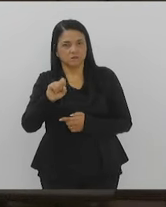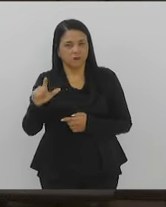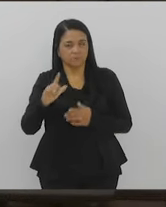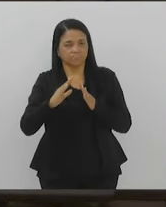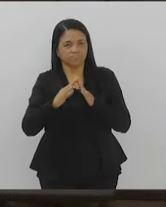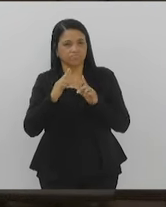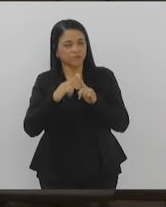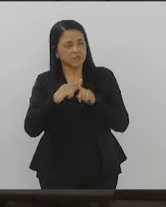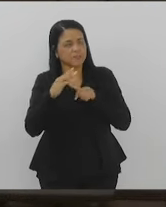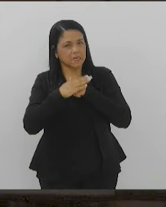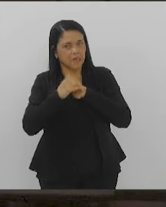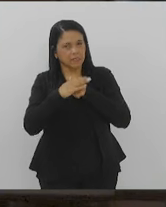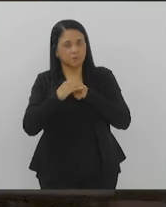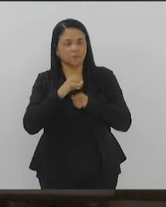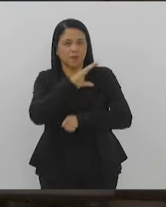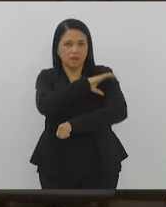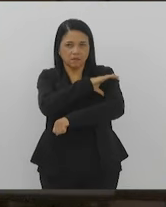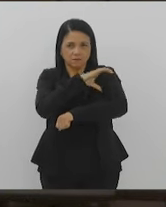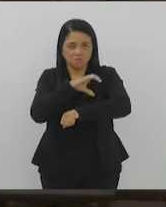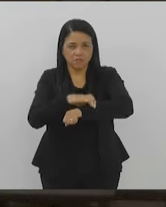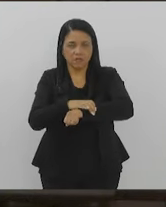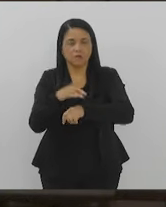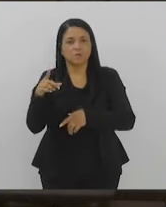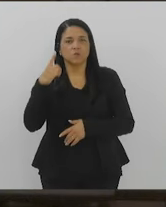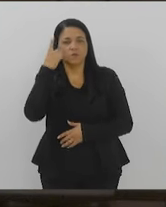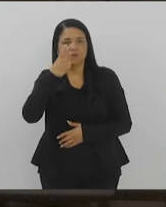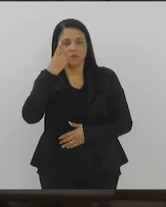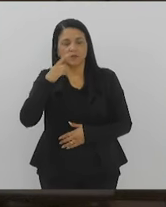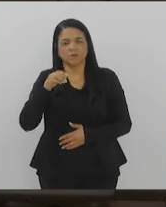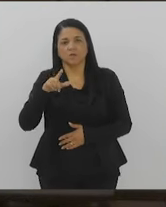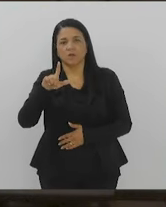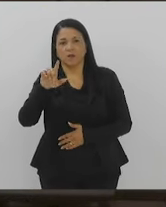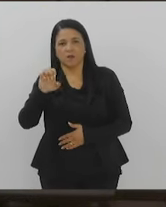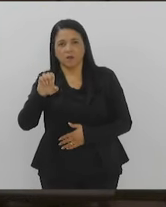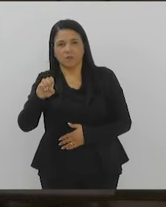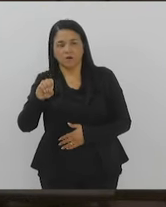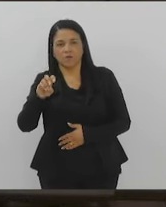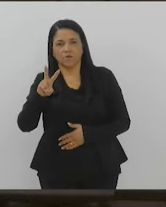Léo Vieira, deputado, o rei da Baixada Fluminense,